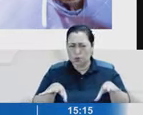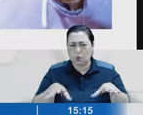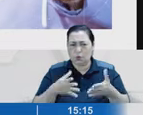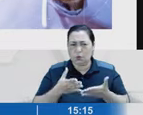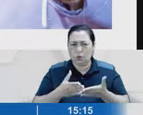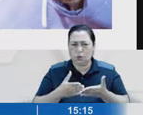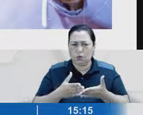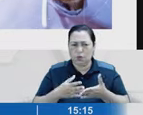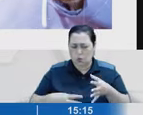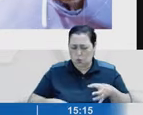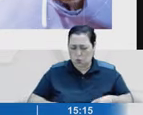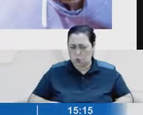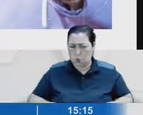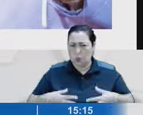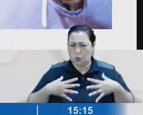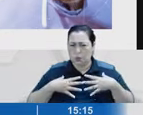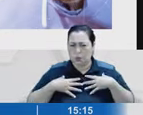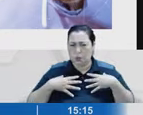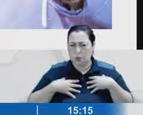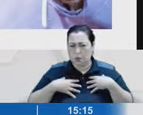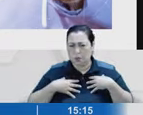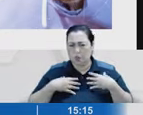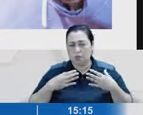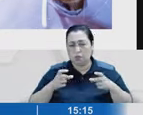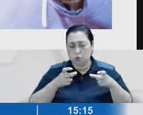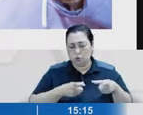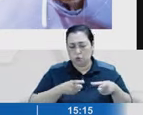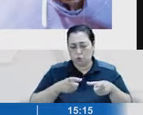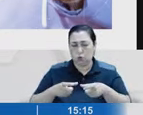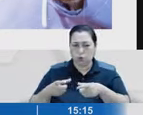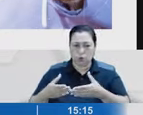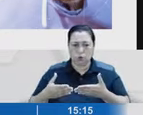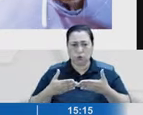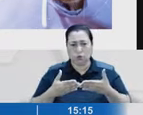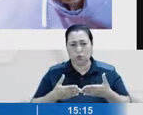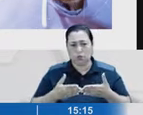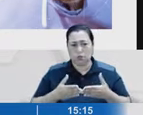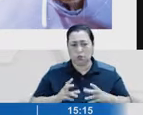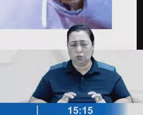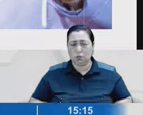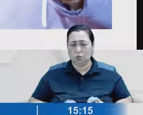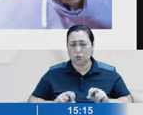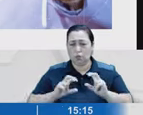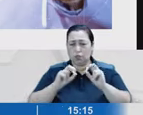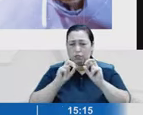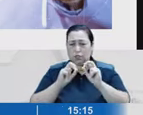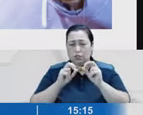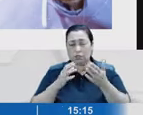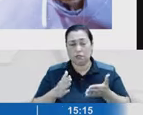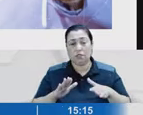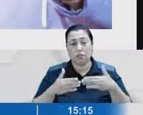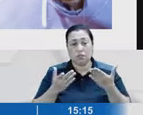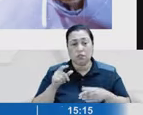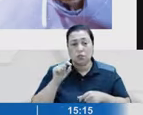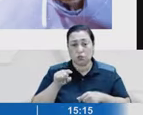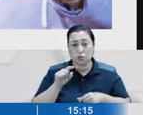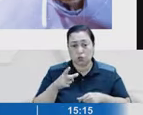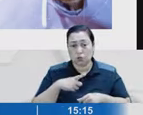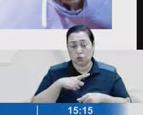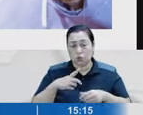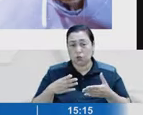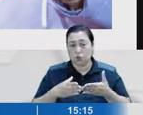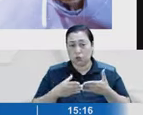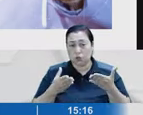para o fígado, já foi para o pulmão, né? Que são os locais de metástases do câncer. Então, depende muito. Mas hoje nós temos uma